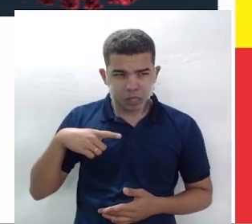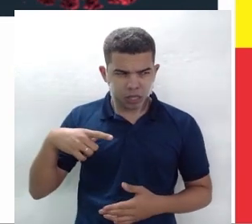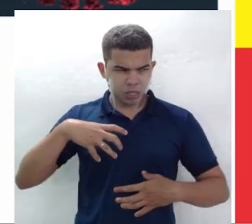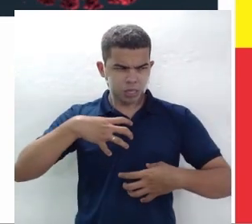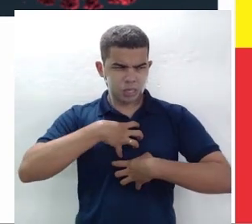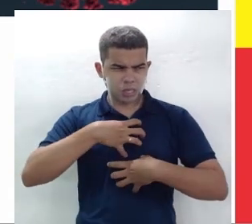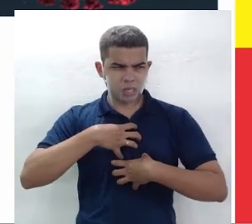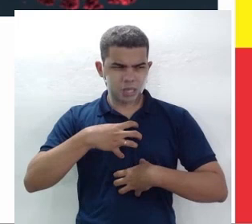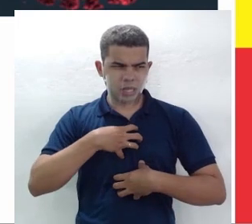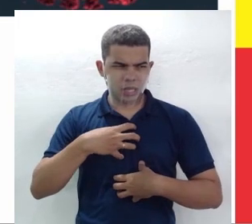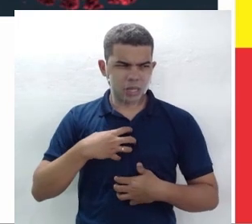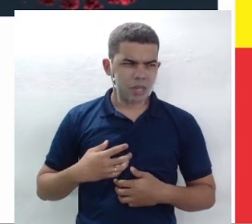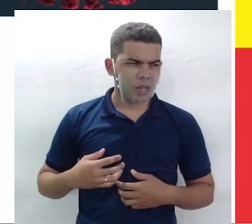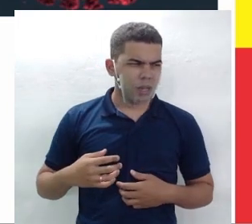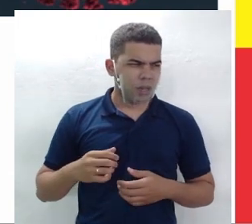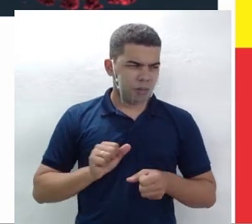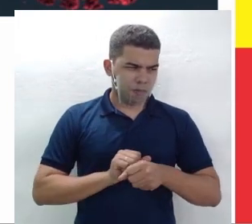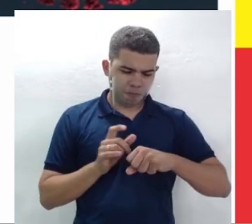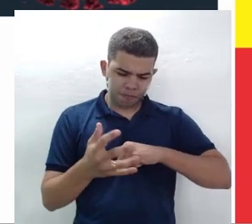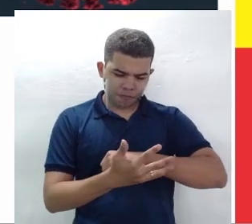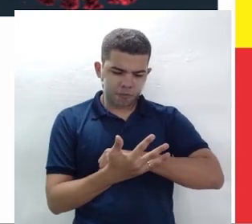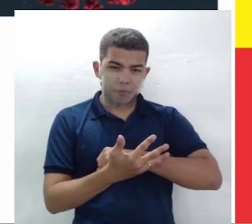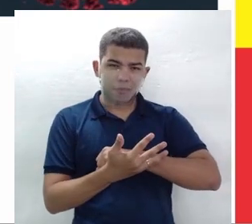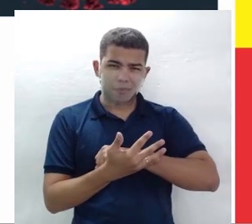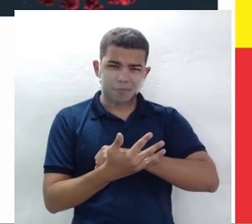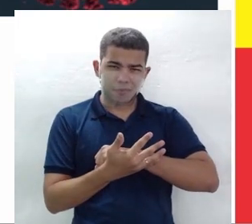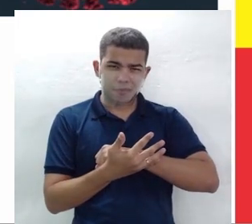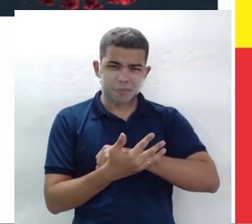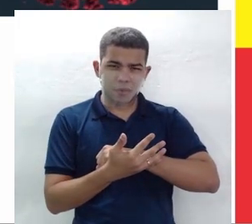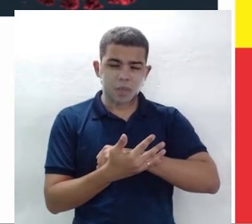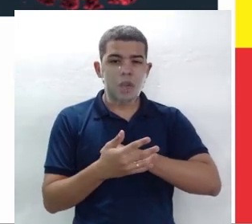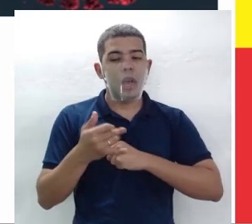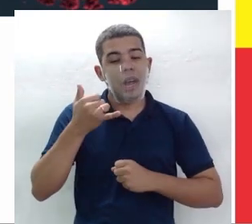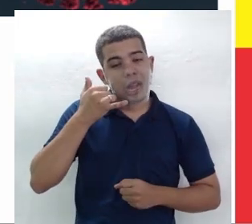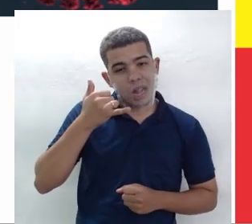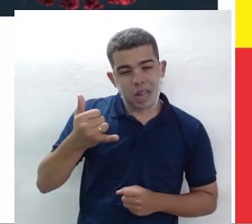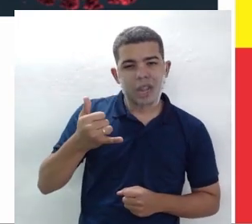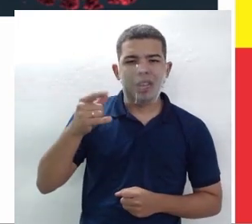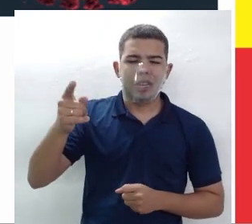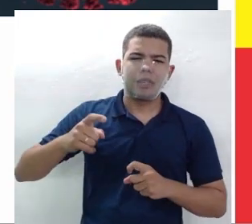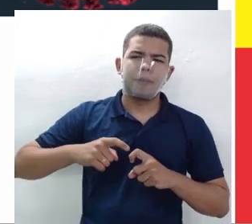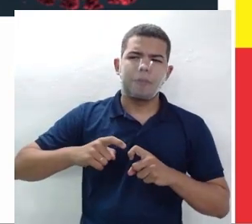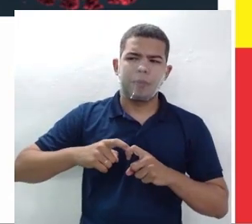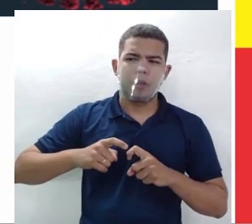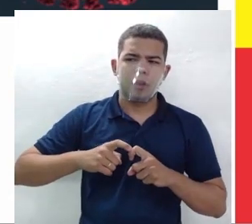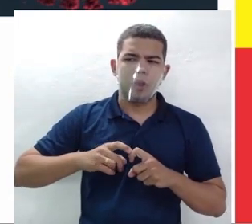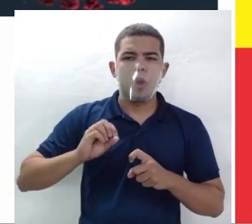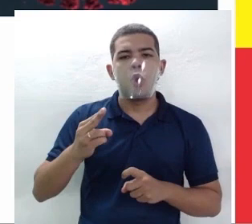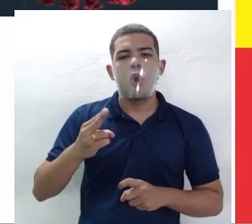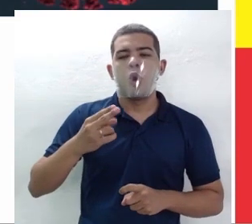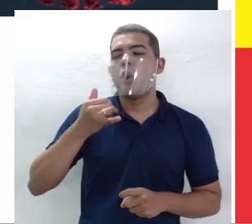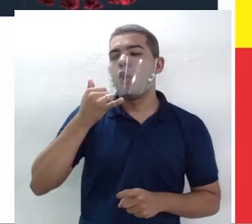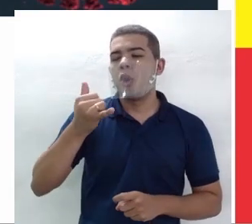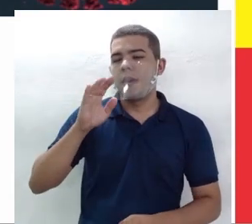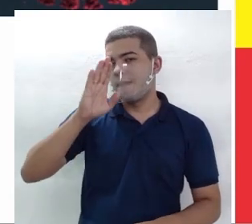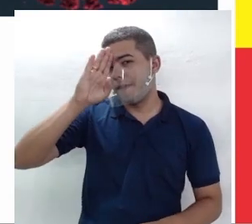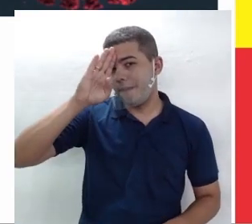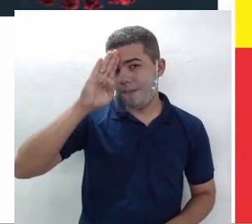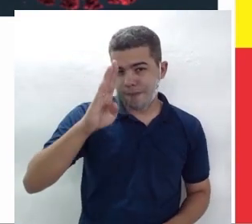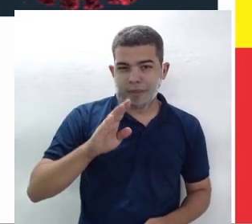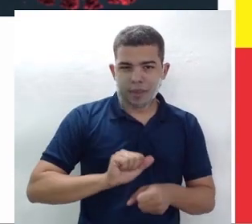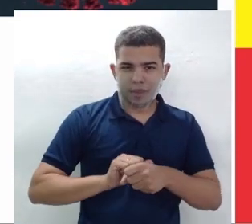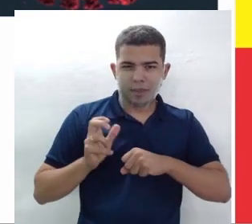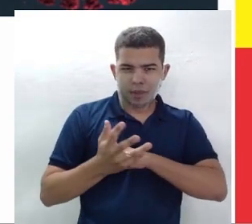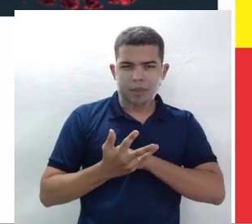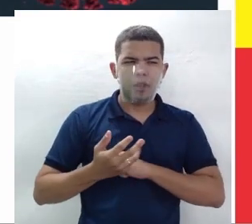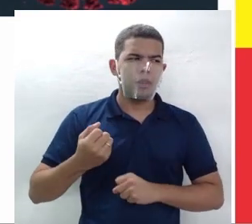sintomas sugestivos do Covid-19, ligue para o seu médico ou para a linha direta do